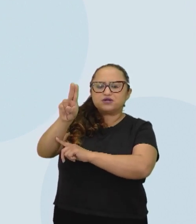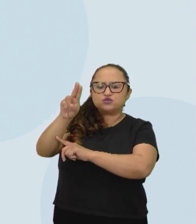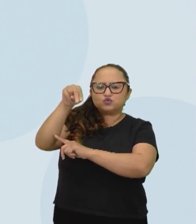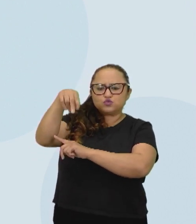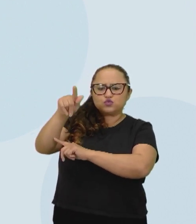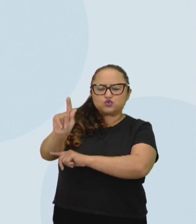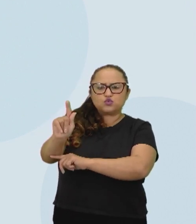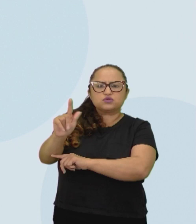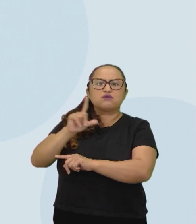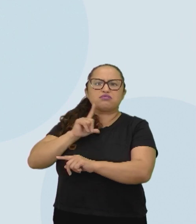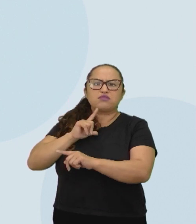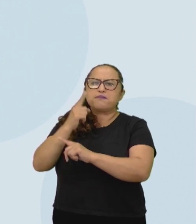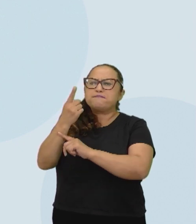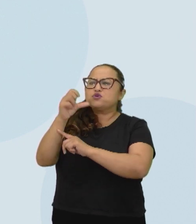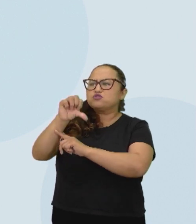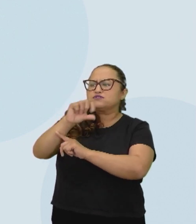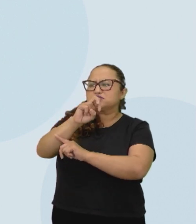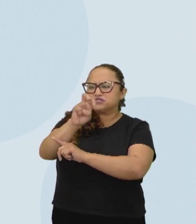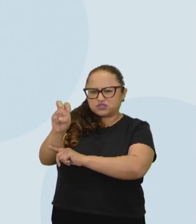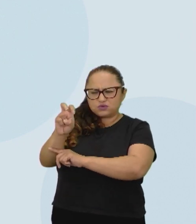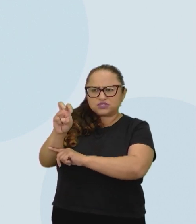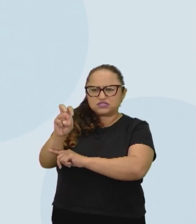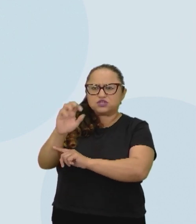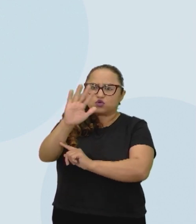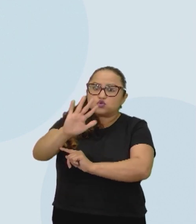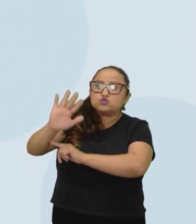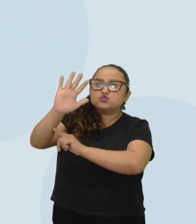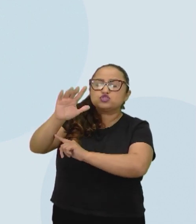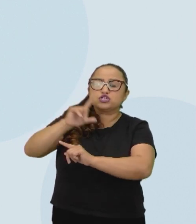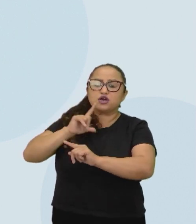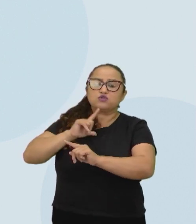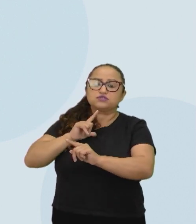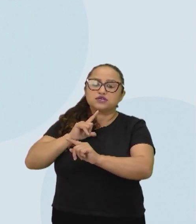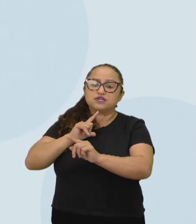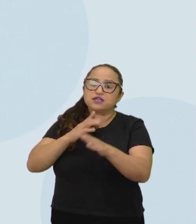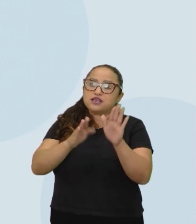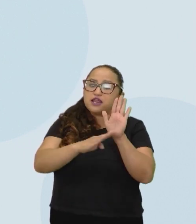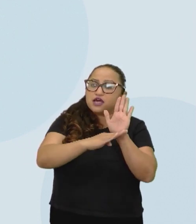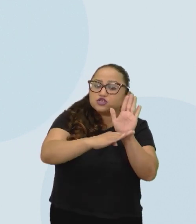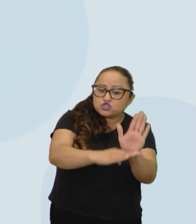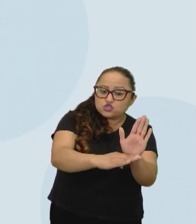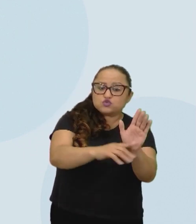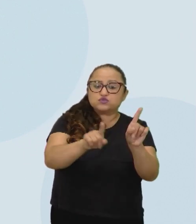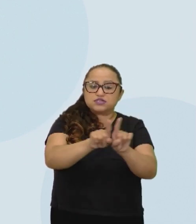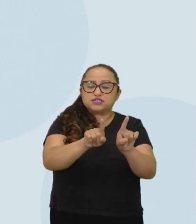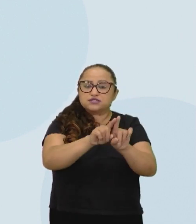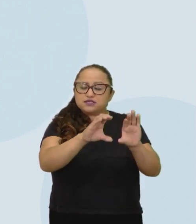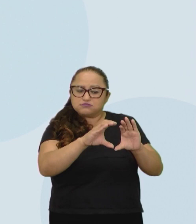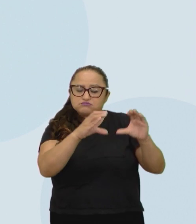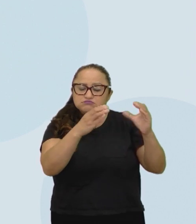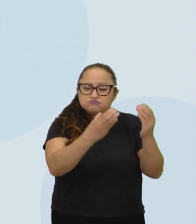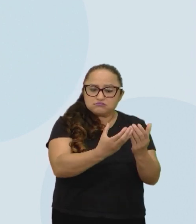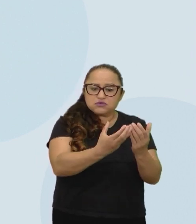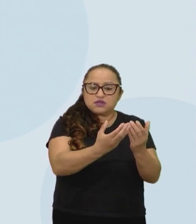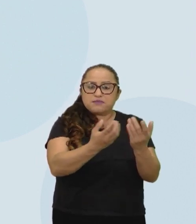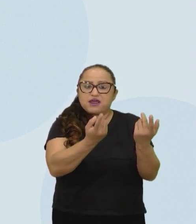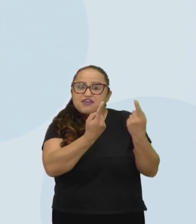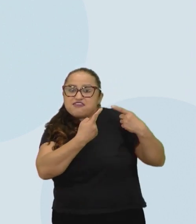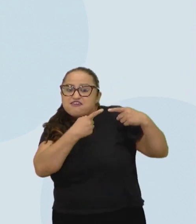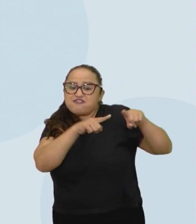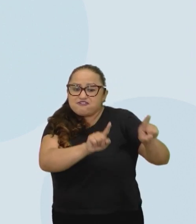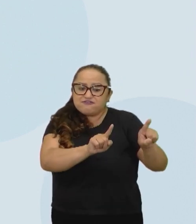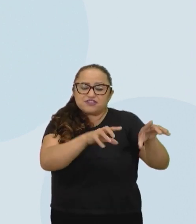conferência, mas assim, no geral, ela participa da cooperação afroasiática, anticolonialismo